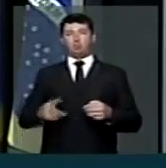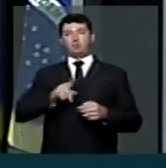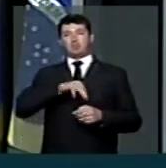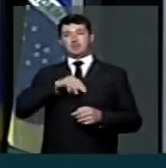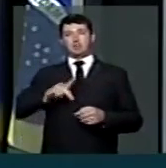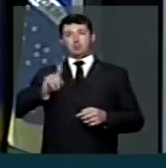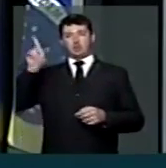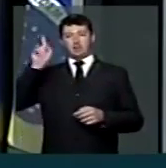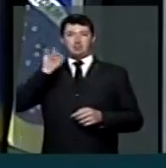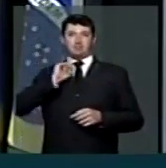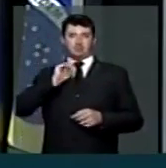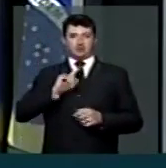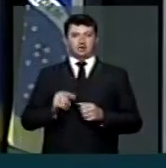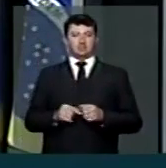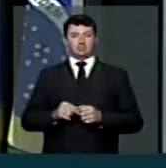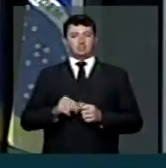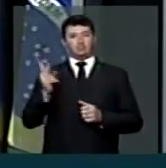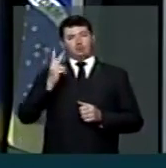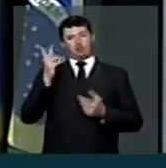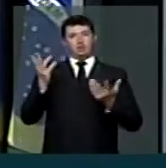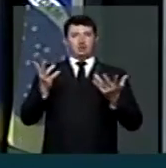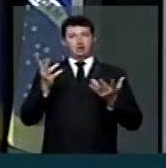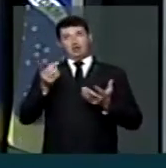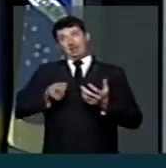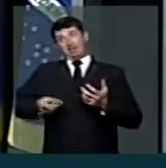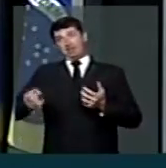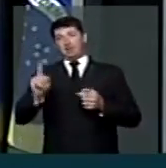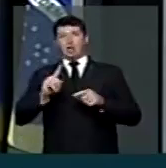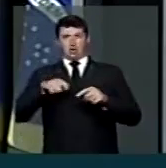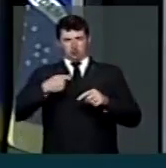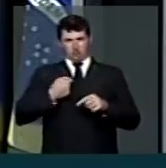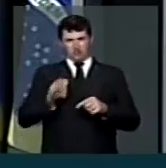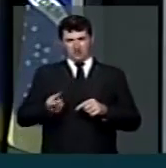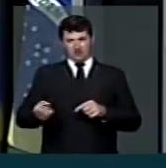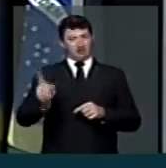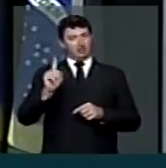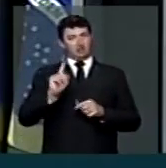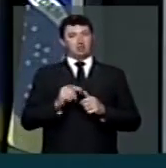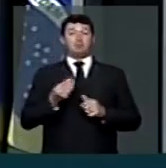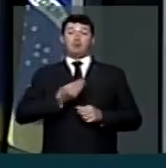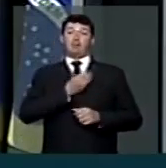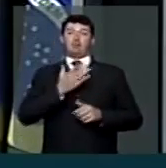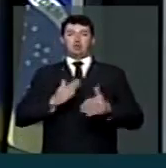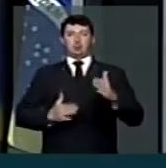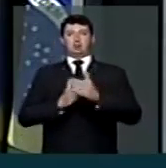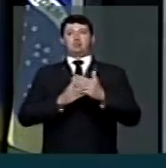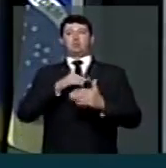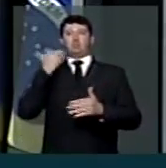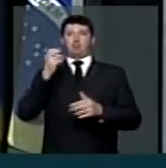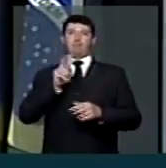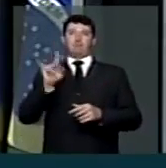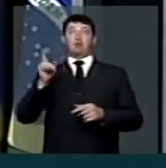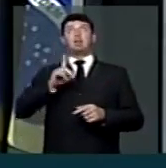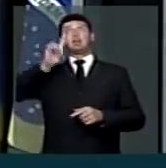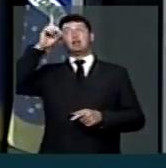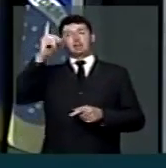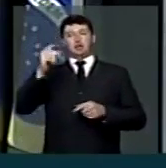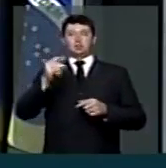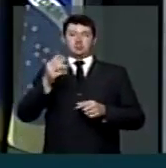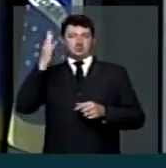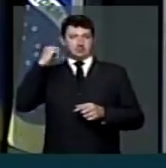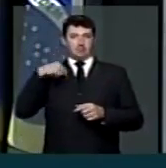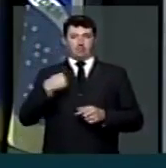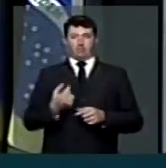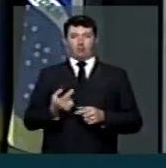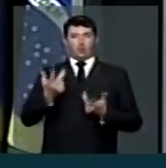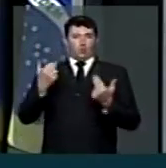validade não diria eterno, porque eu não sou eterno. A minha vida é finita e está nas mãos de Deus, como a de todos